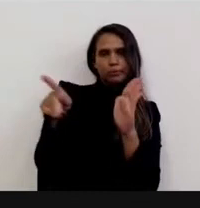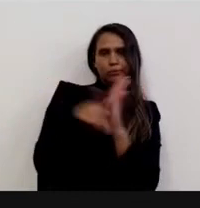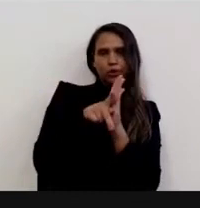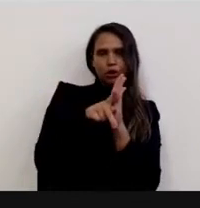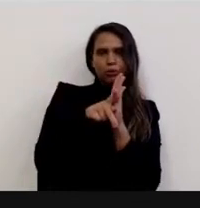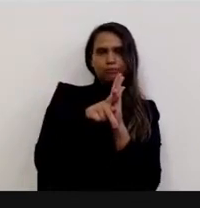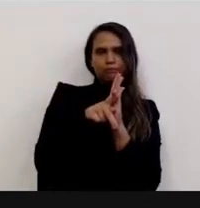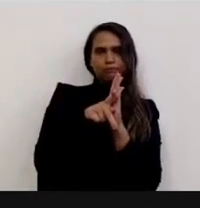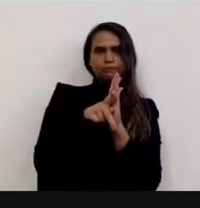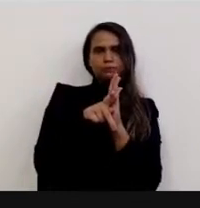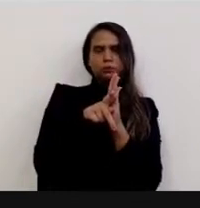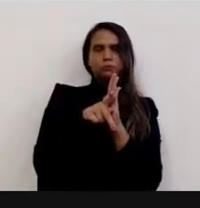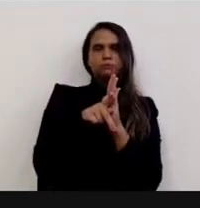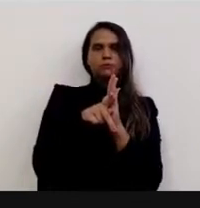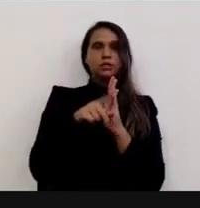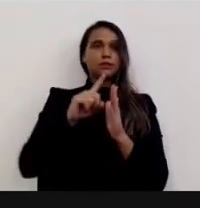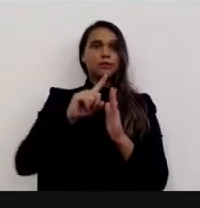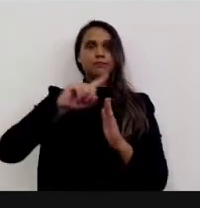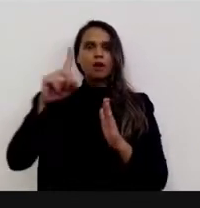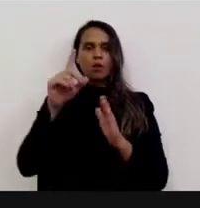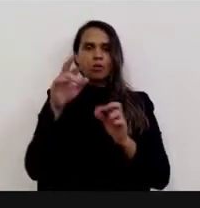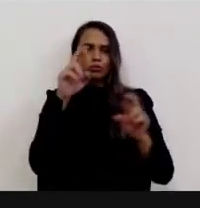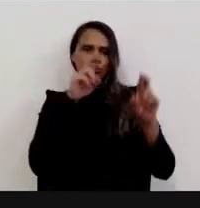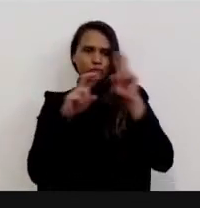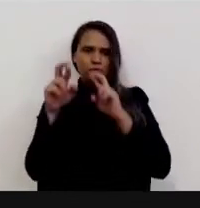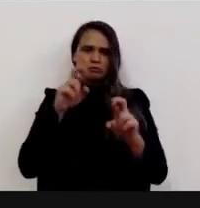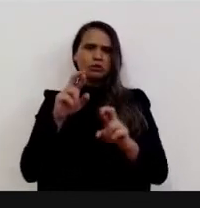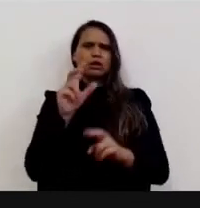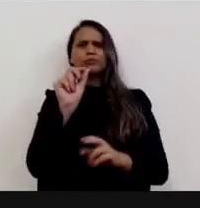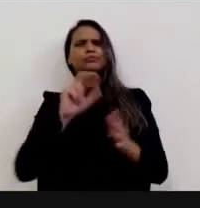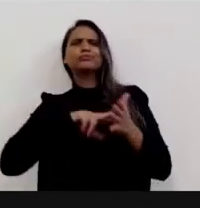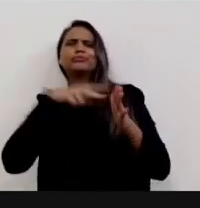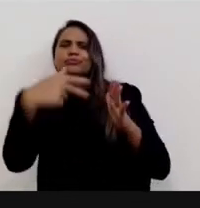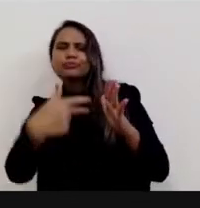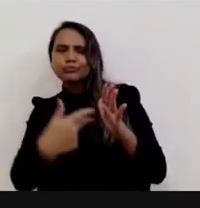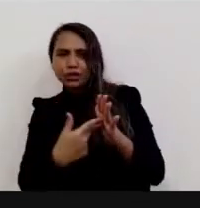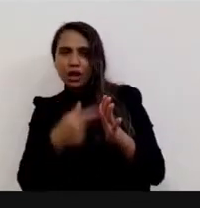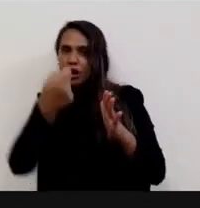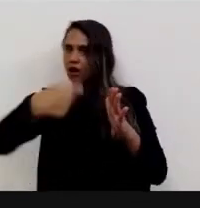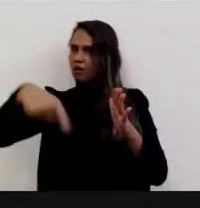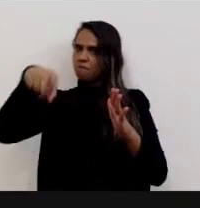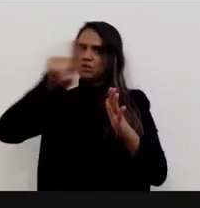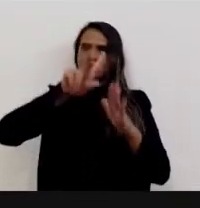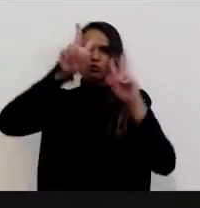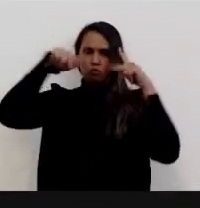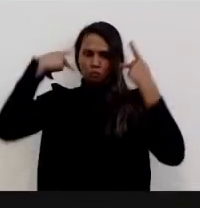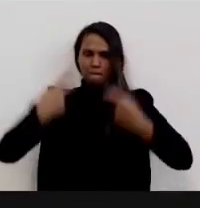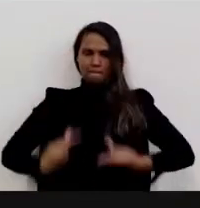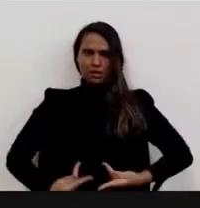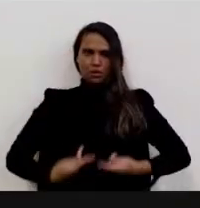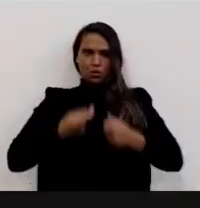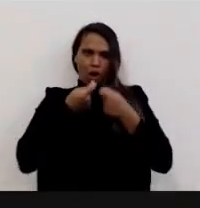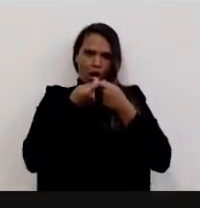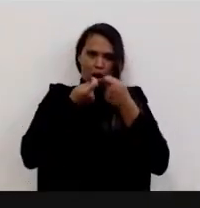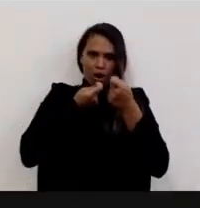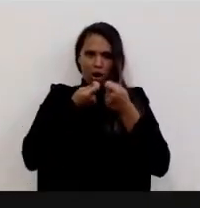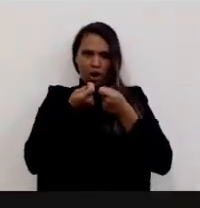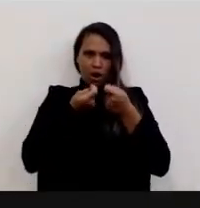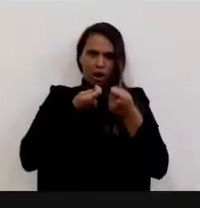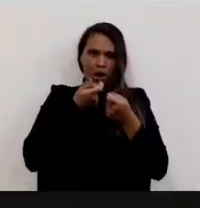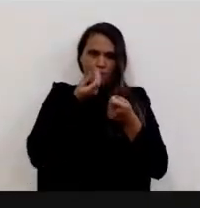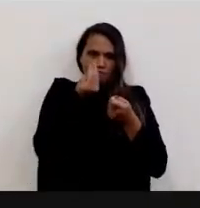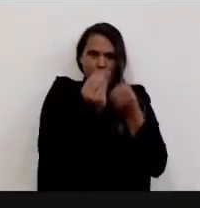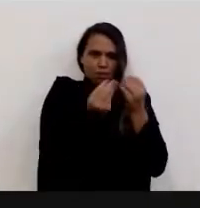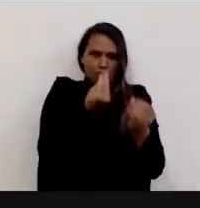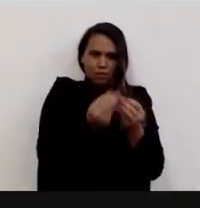são não supervisionados. O que isso quer dizer? Quer dizer que o algoritmo não precisa que uma pessoa